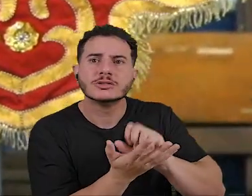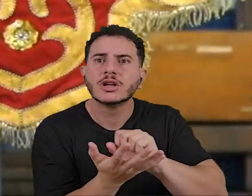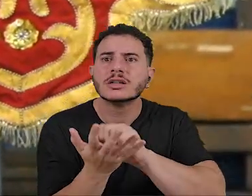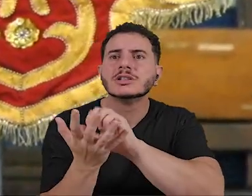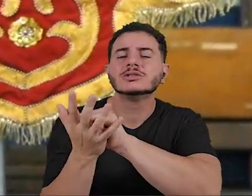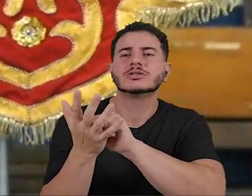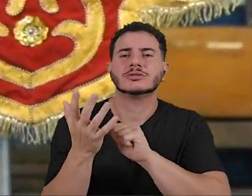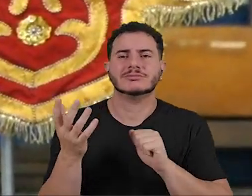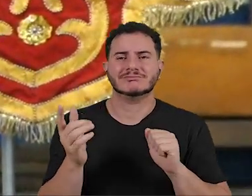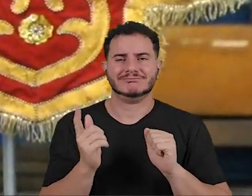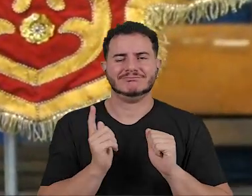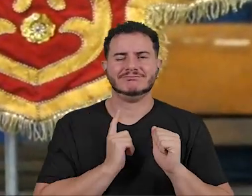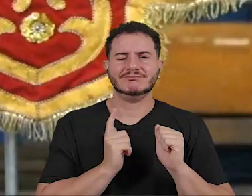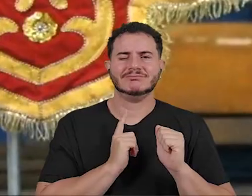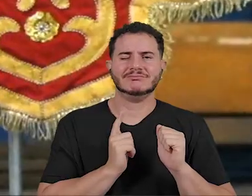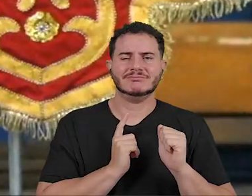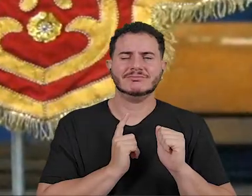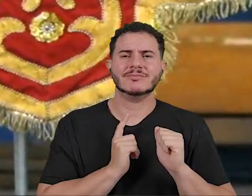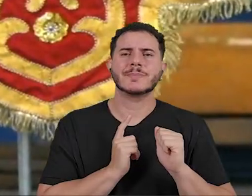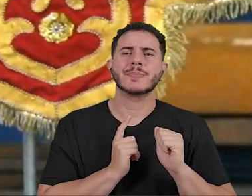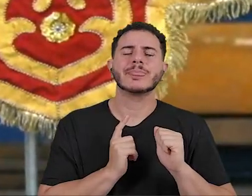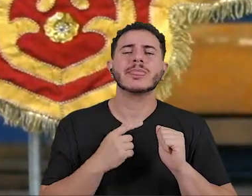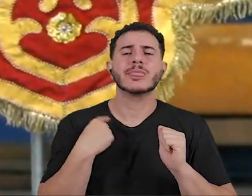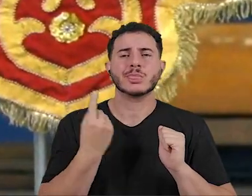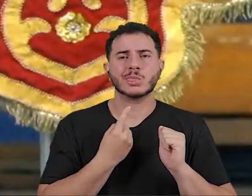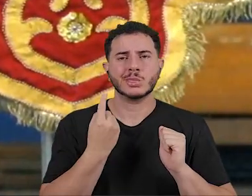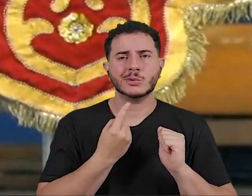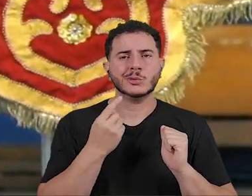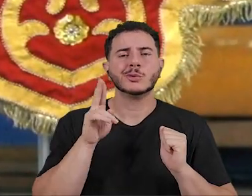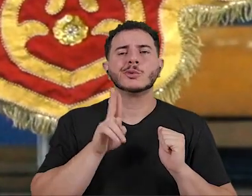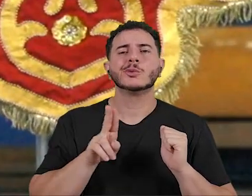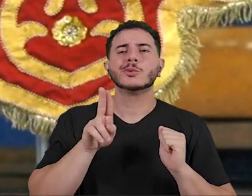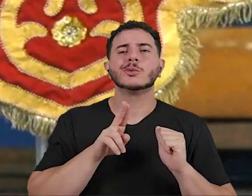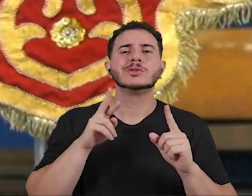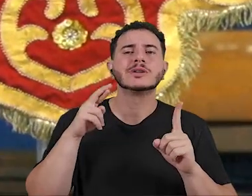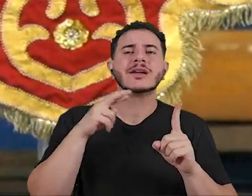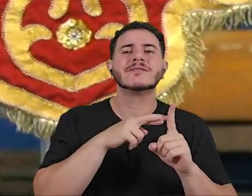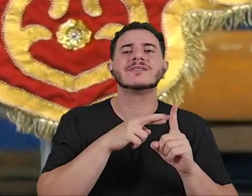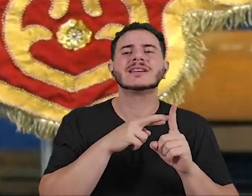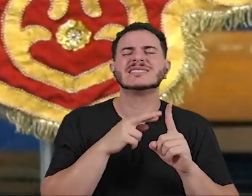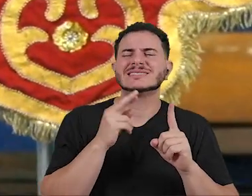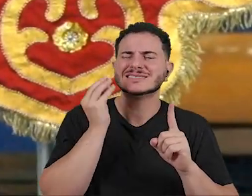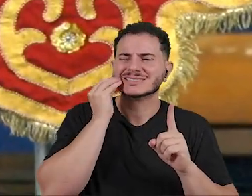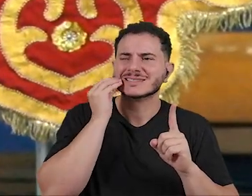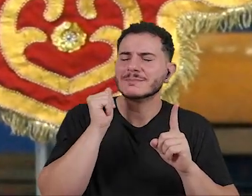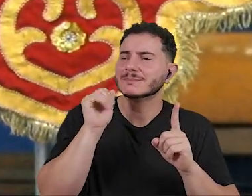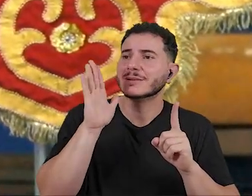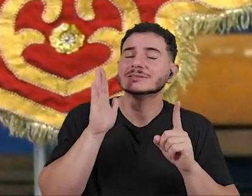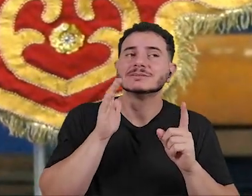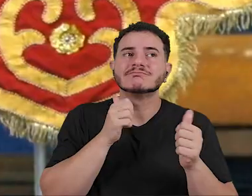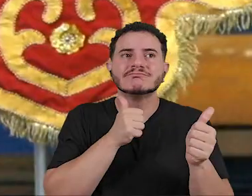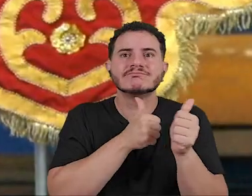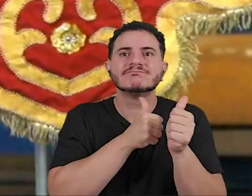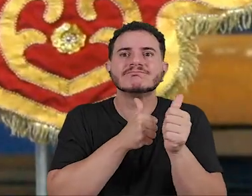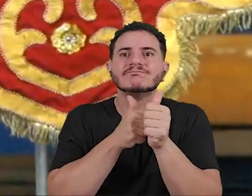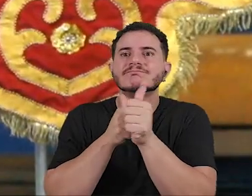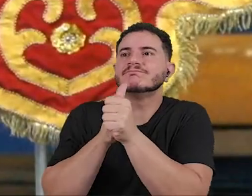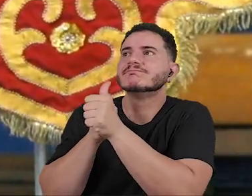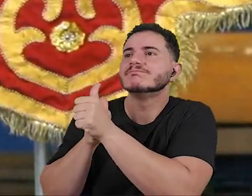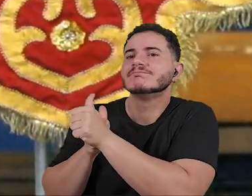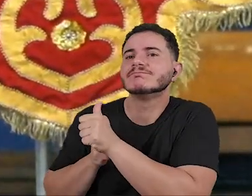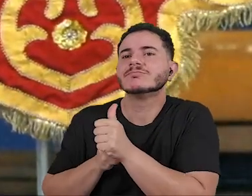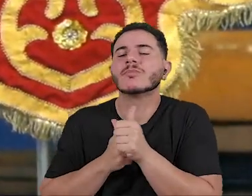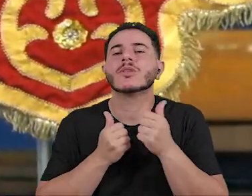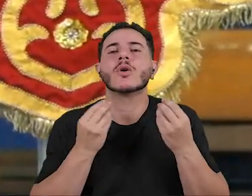utilizar as referências mais próximas possíveis, né, em relação ao que seria uma determinada manifestação.